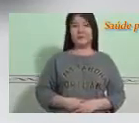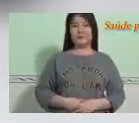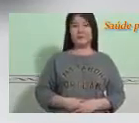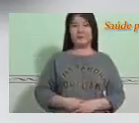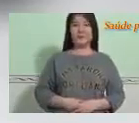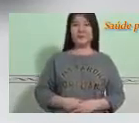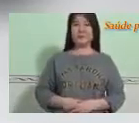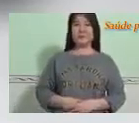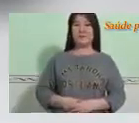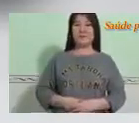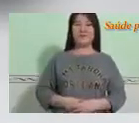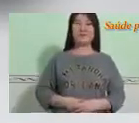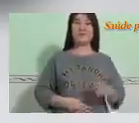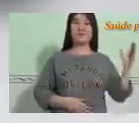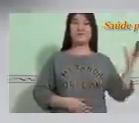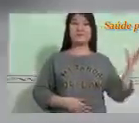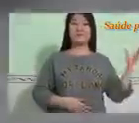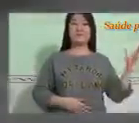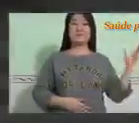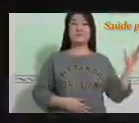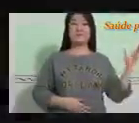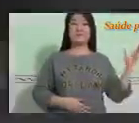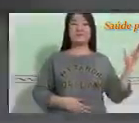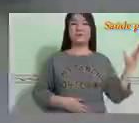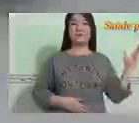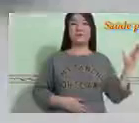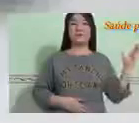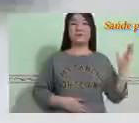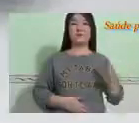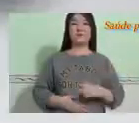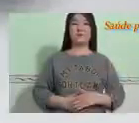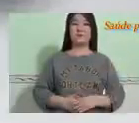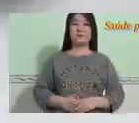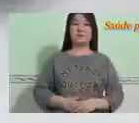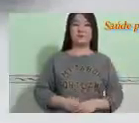Confira estas e outras dicas no vídeo seguinte. 2.